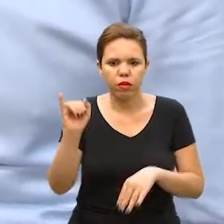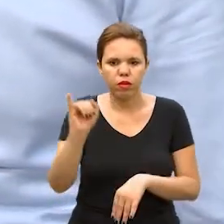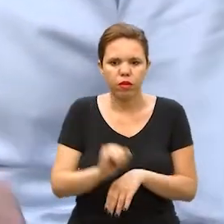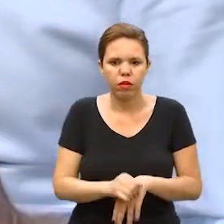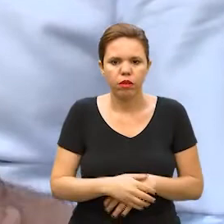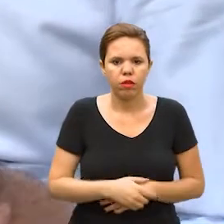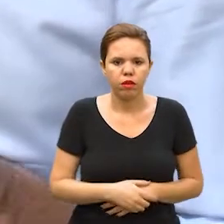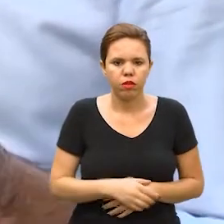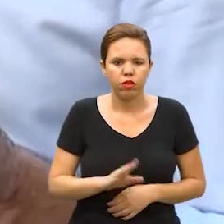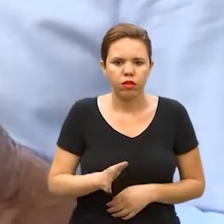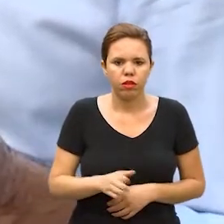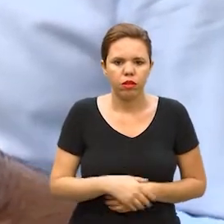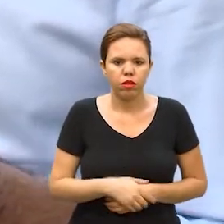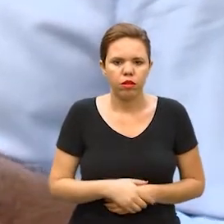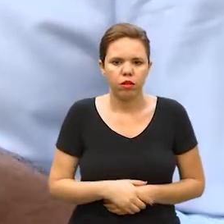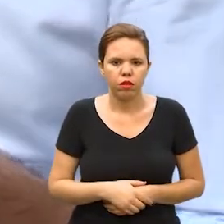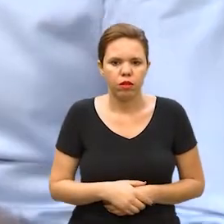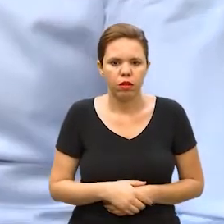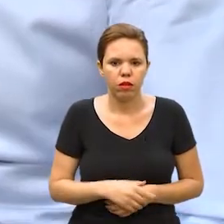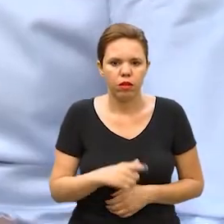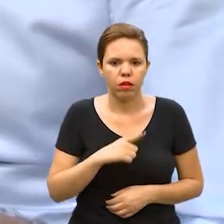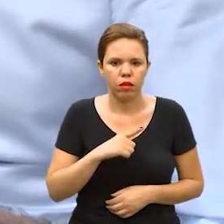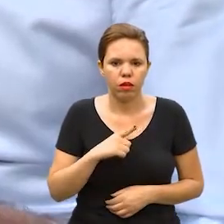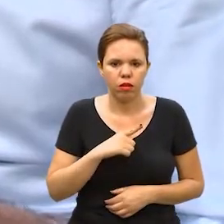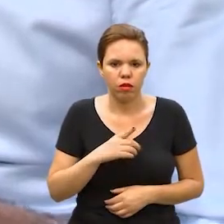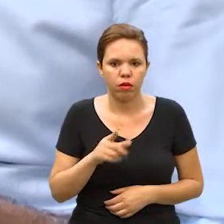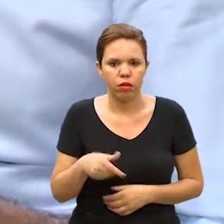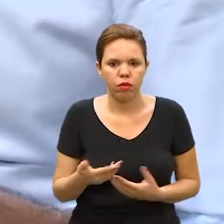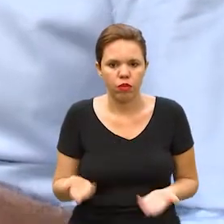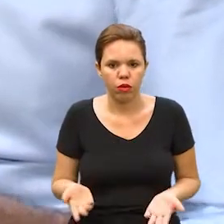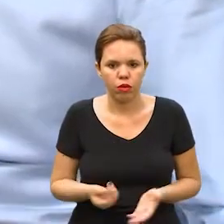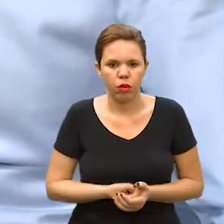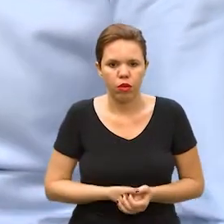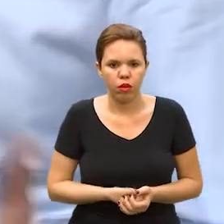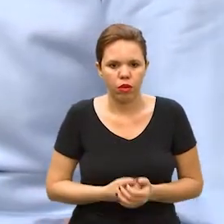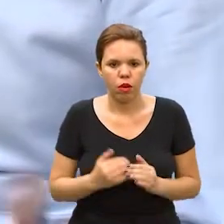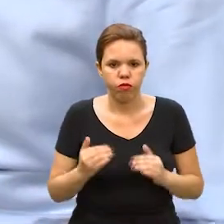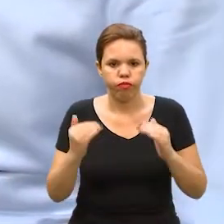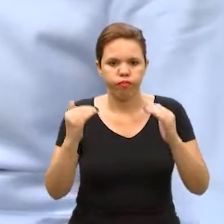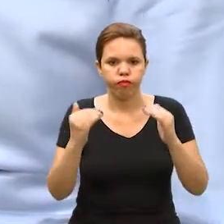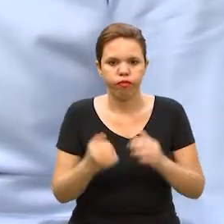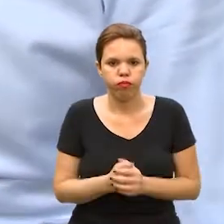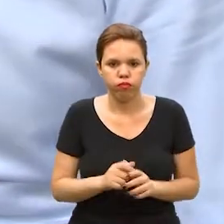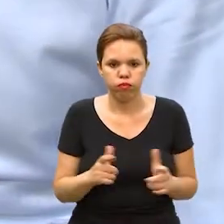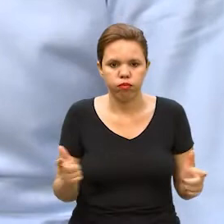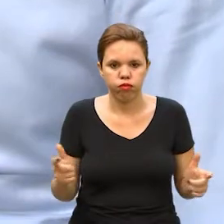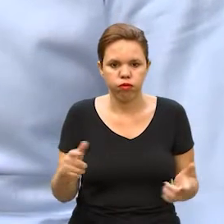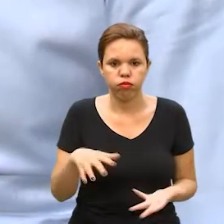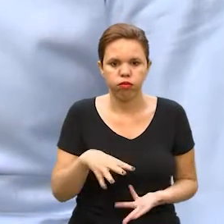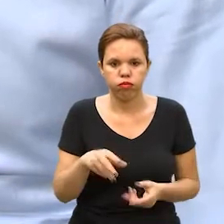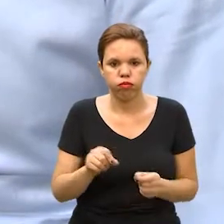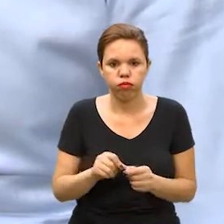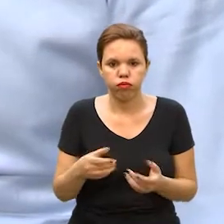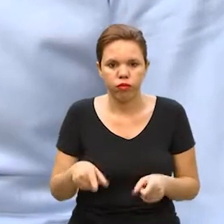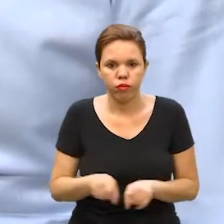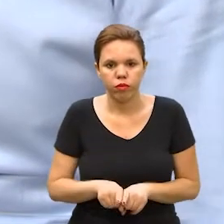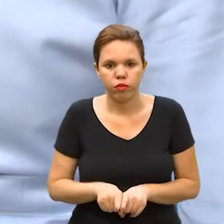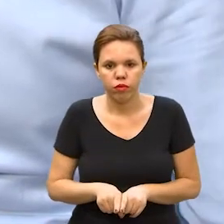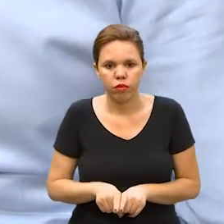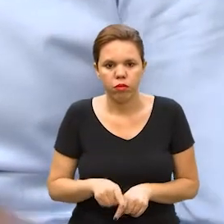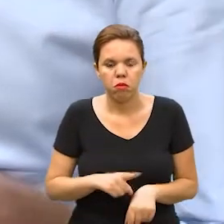internacional e já com viés de crescer globalmente.